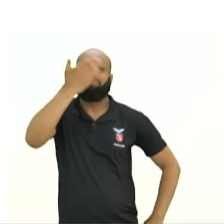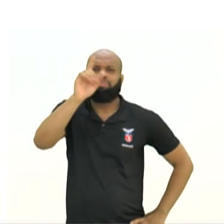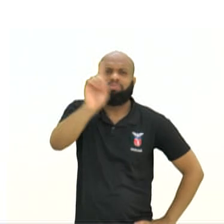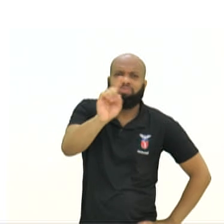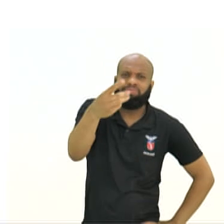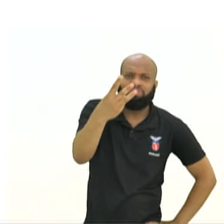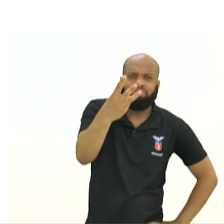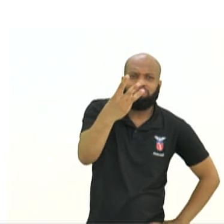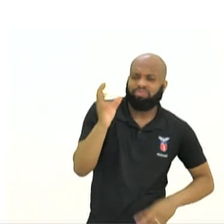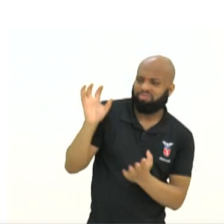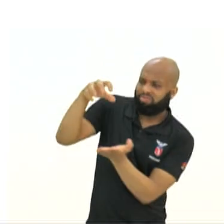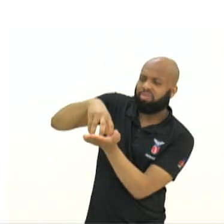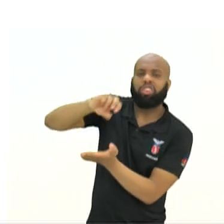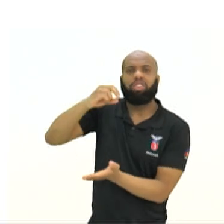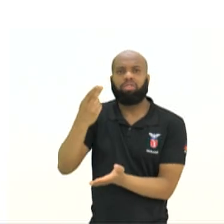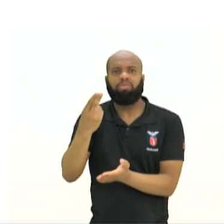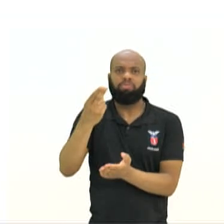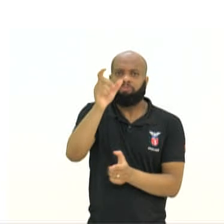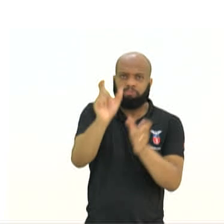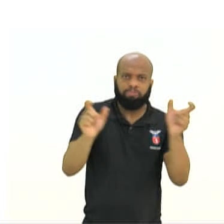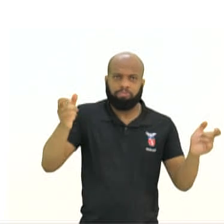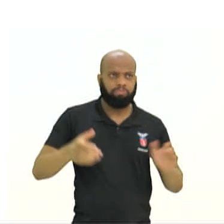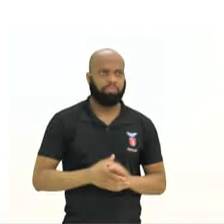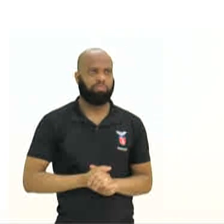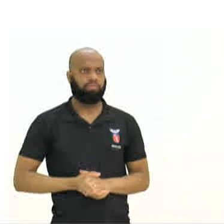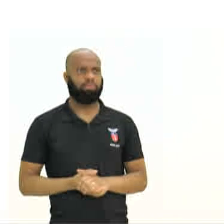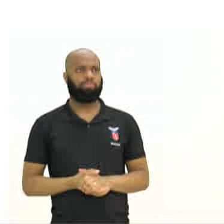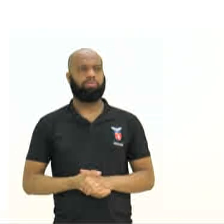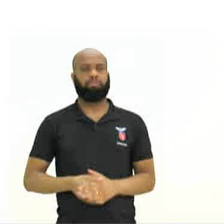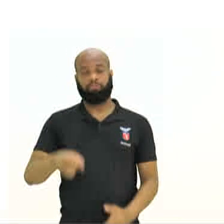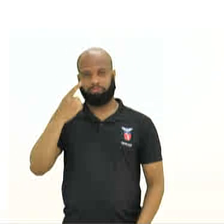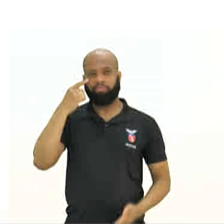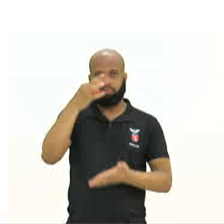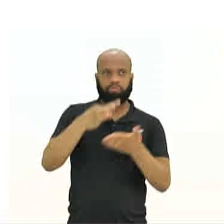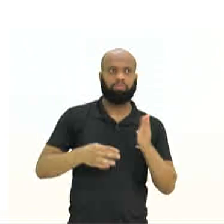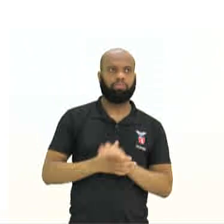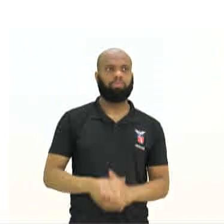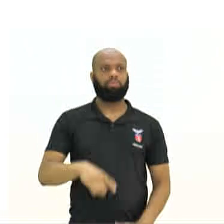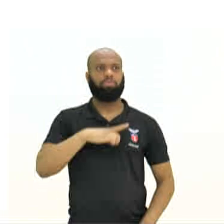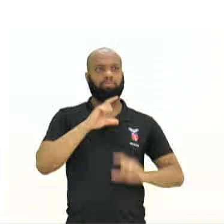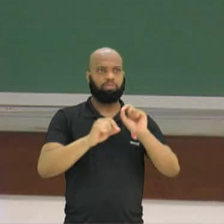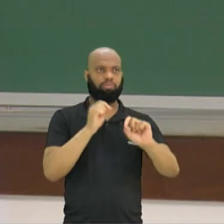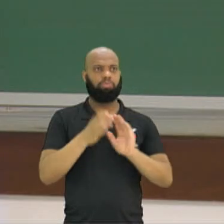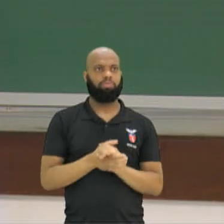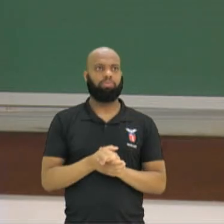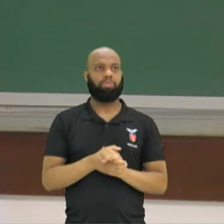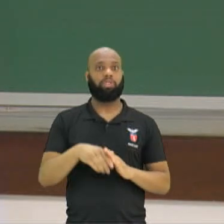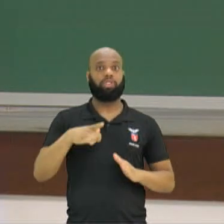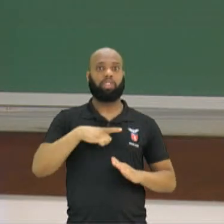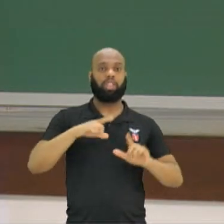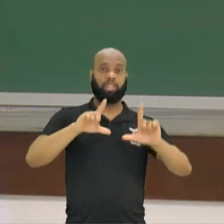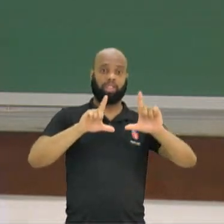3 agentes. Vamos voltar no texto? Olha só. Temos aqui, ó, ela coloca as mídias, aí